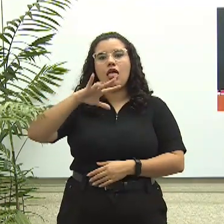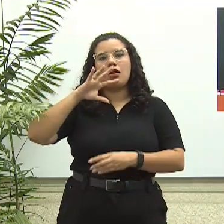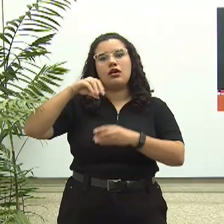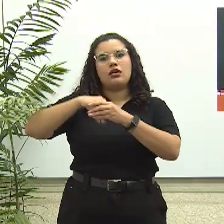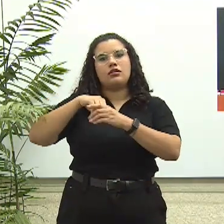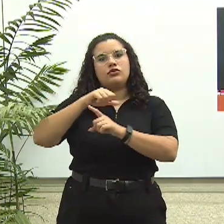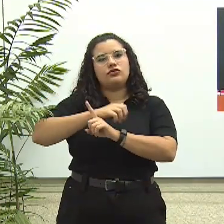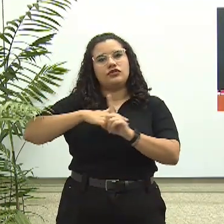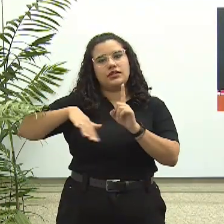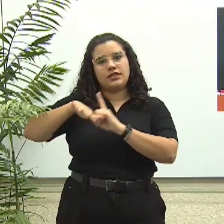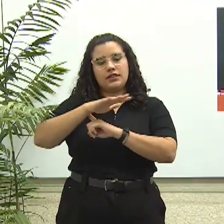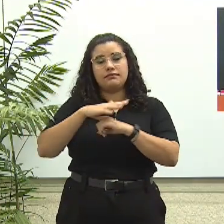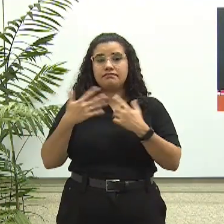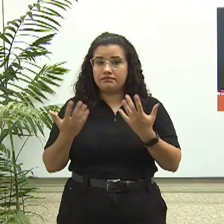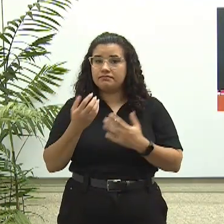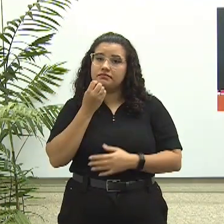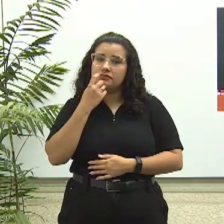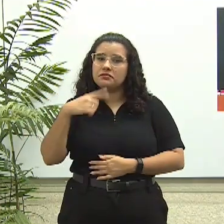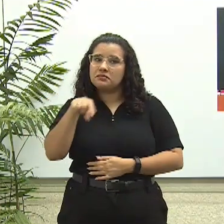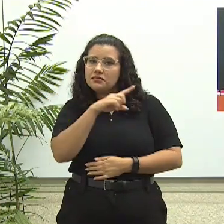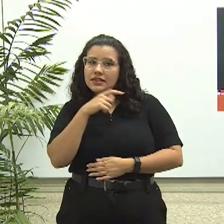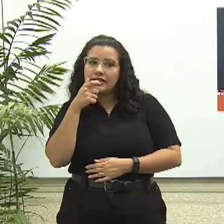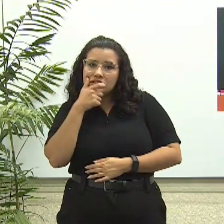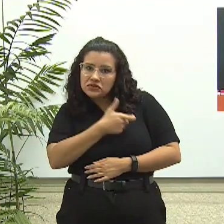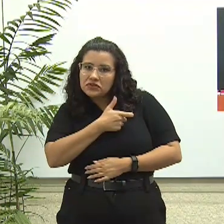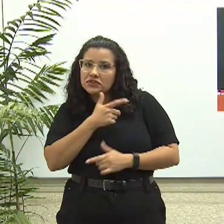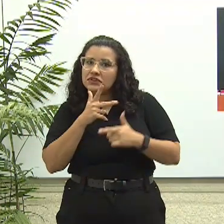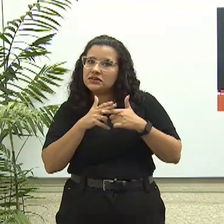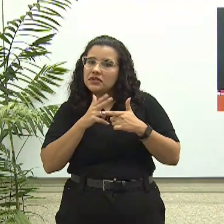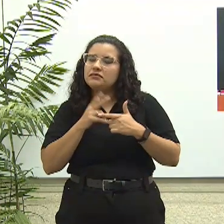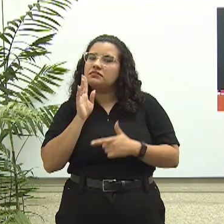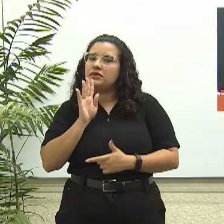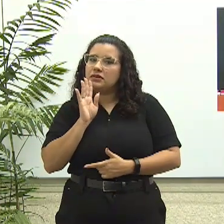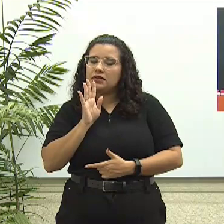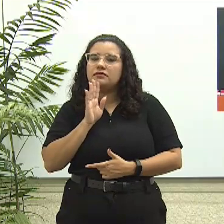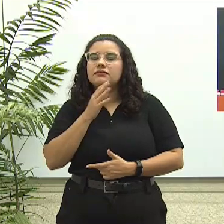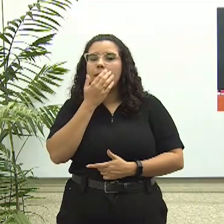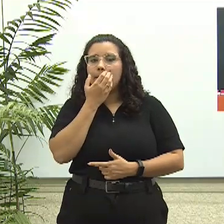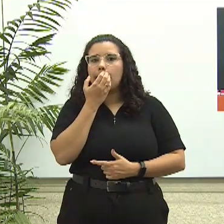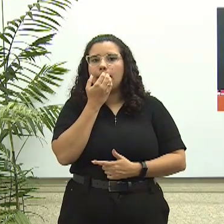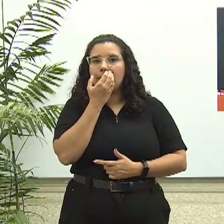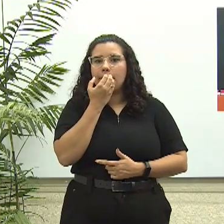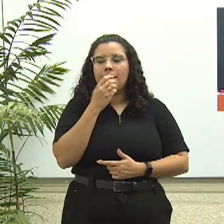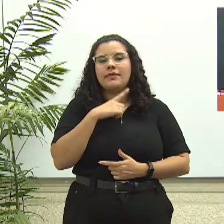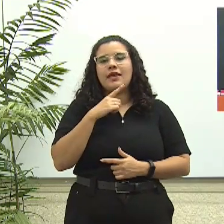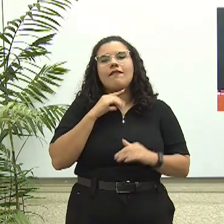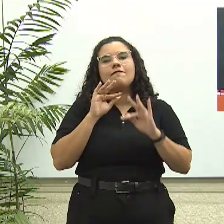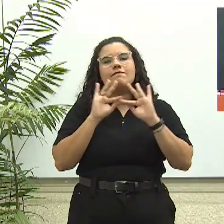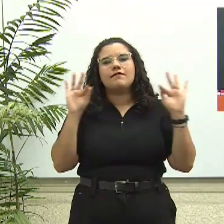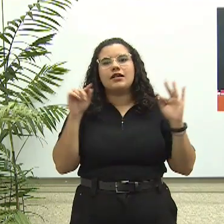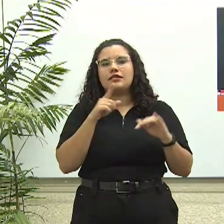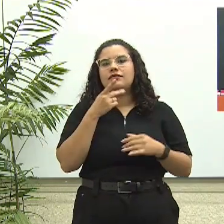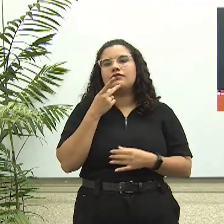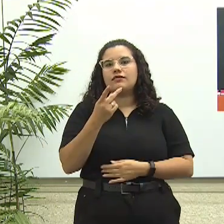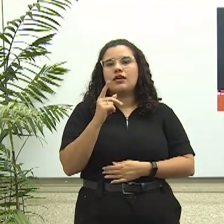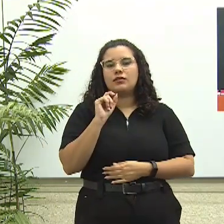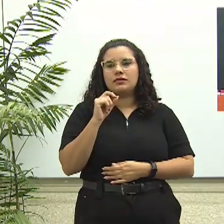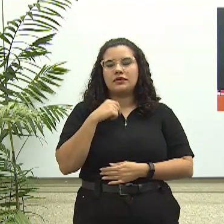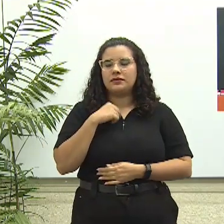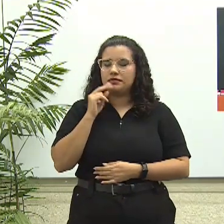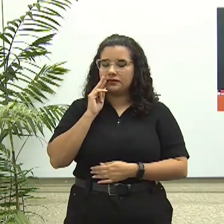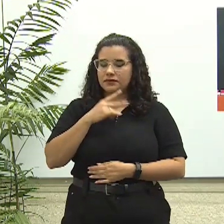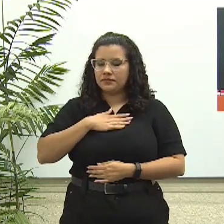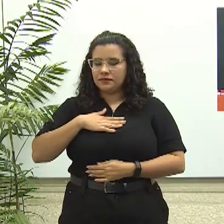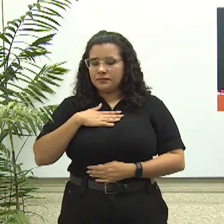assim vale a pena eh O que o Quer ver tem uma frase que ele disse para o w que eu achei demais